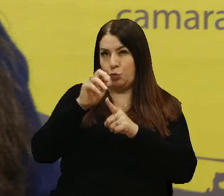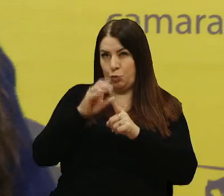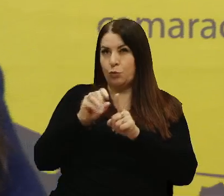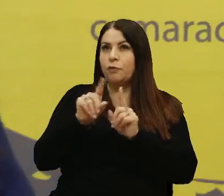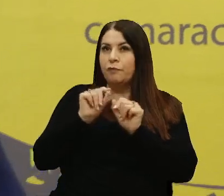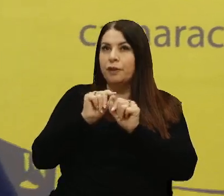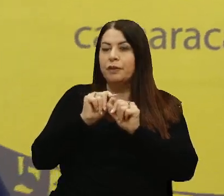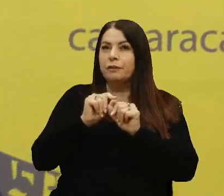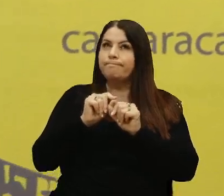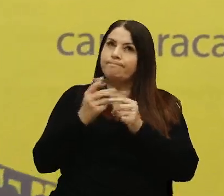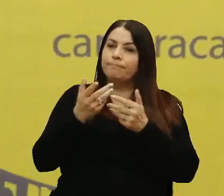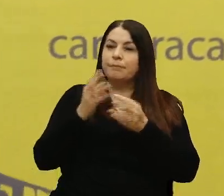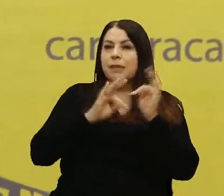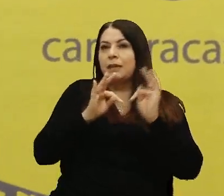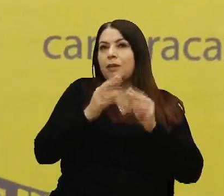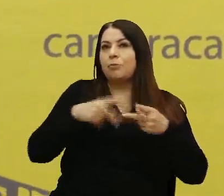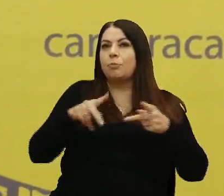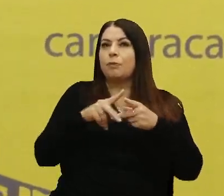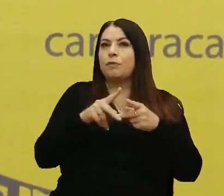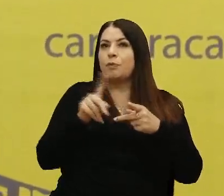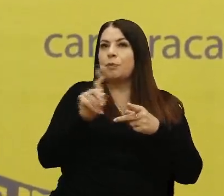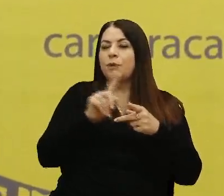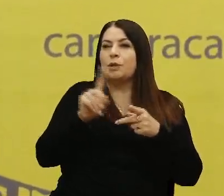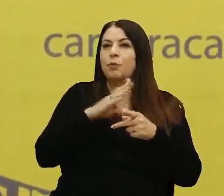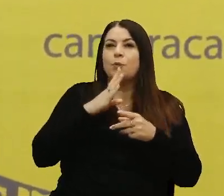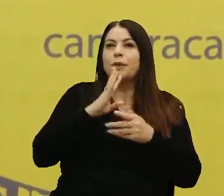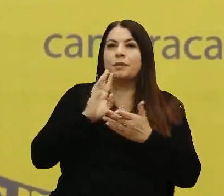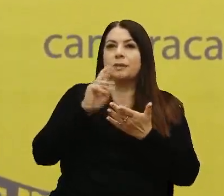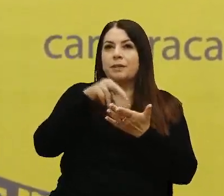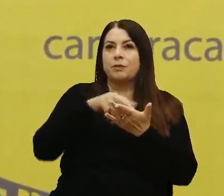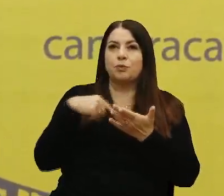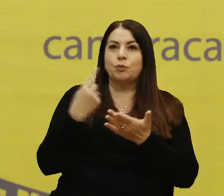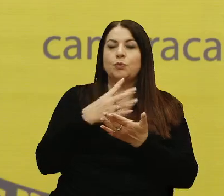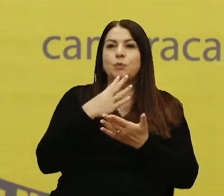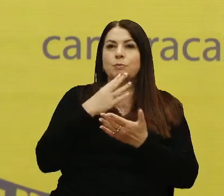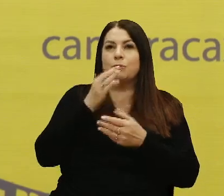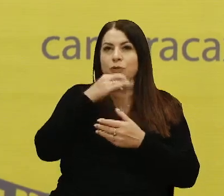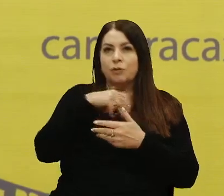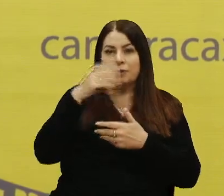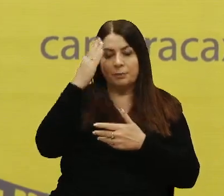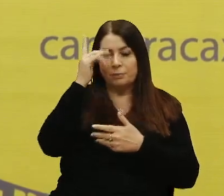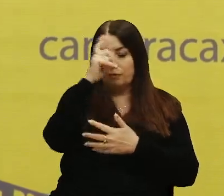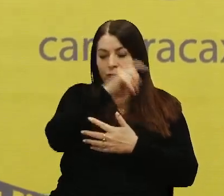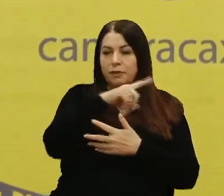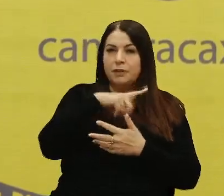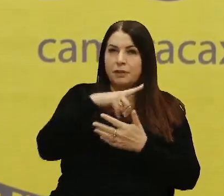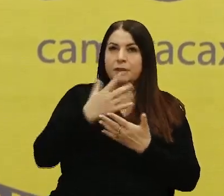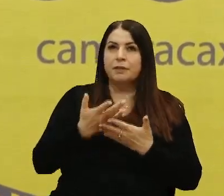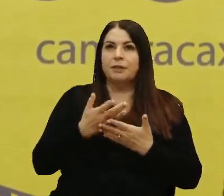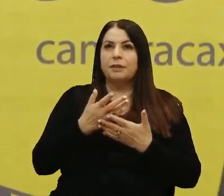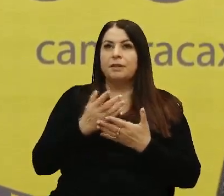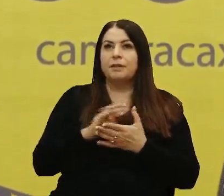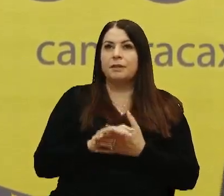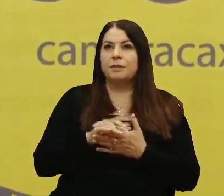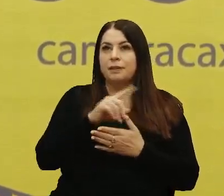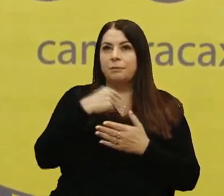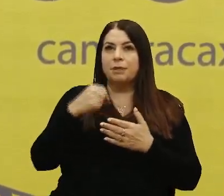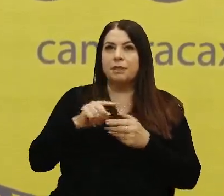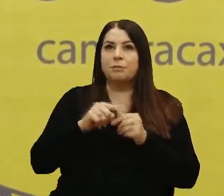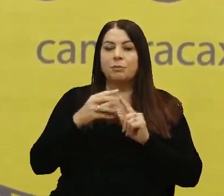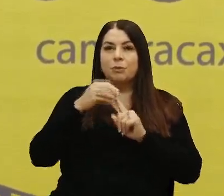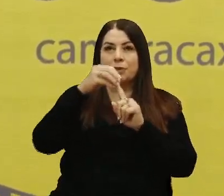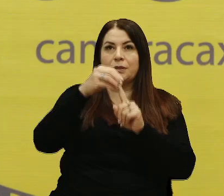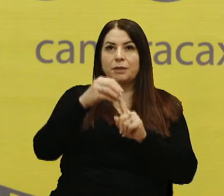o povo como alguém que é desconhecedor da realidade. Nós conhecemos Caxias, sabemos a dificuldade que a cidade enfrenta, mas mais do que isso, nós precisamos ressaltar